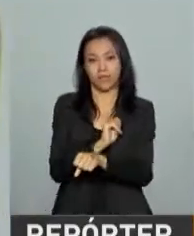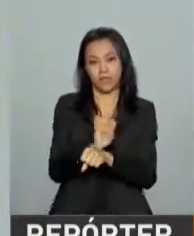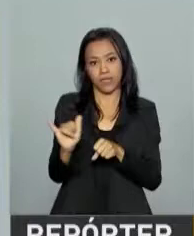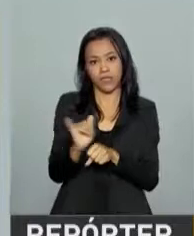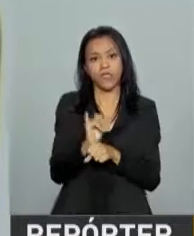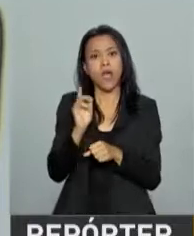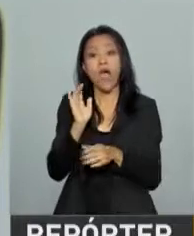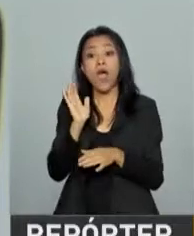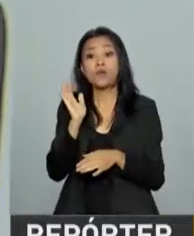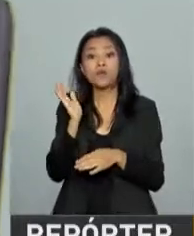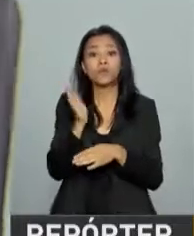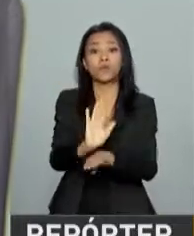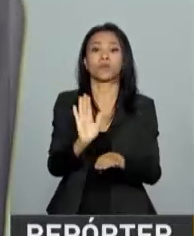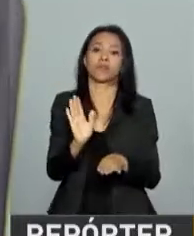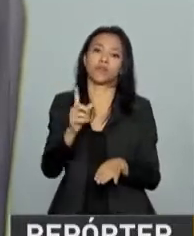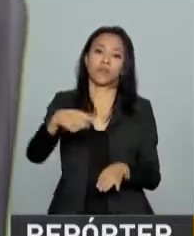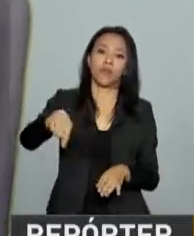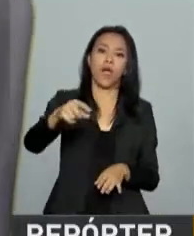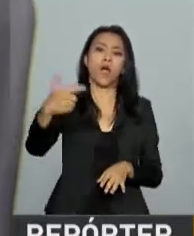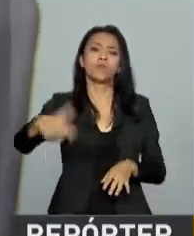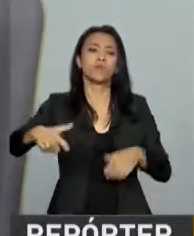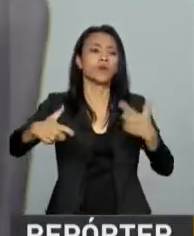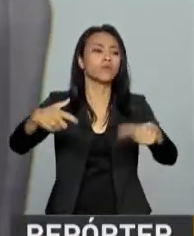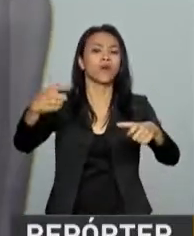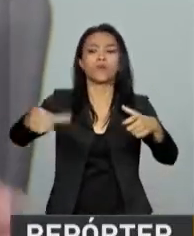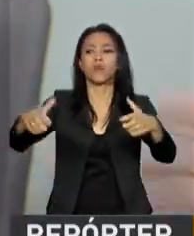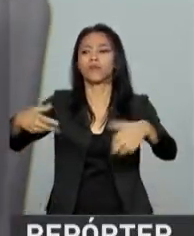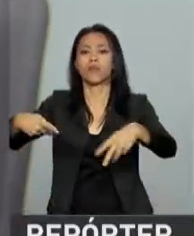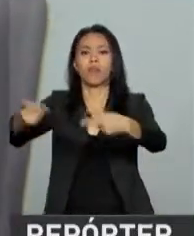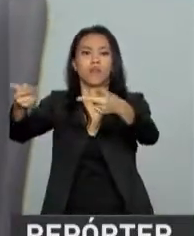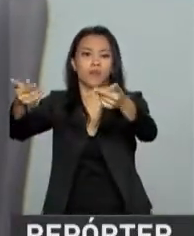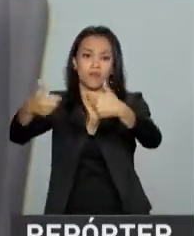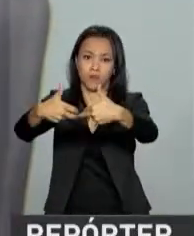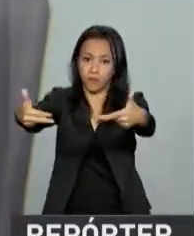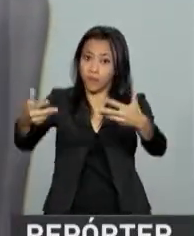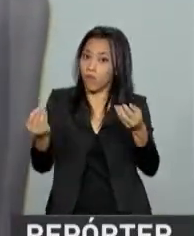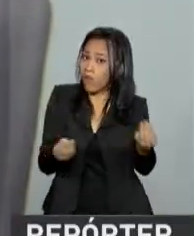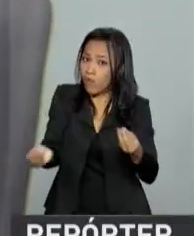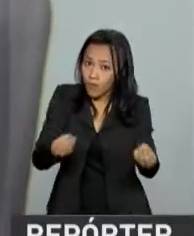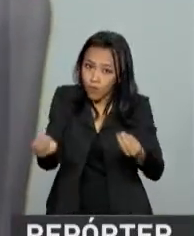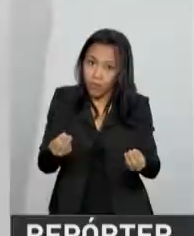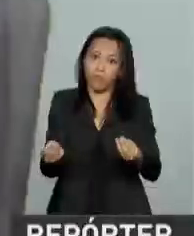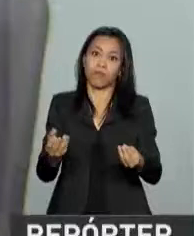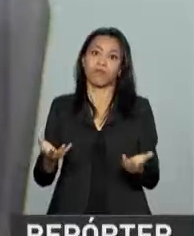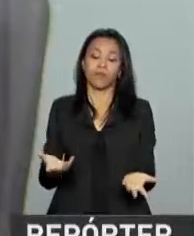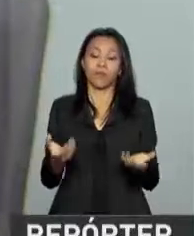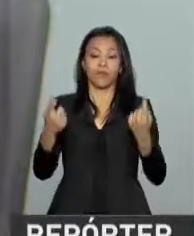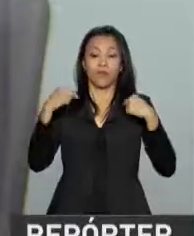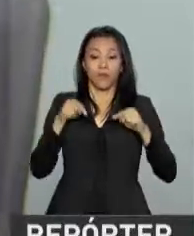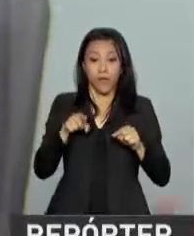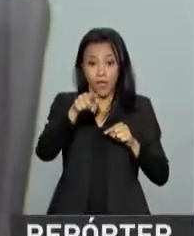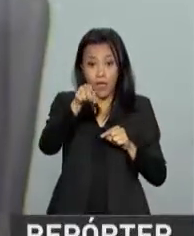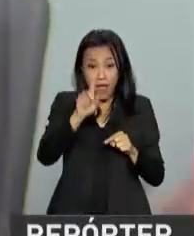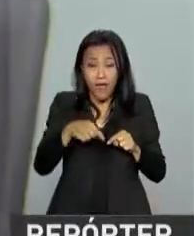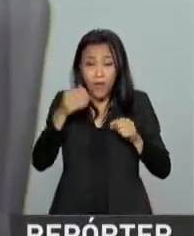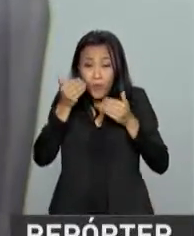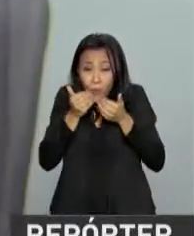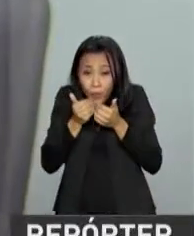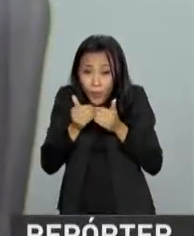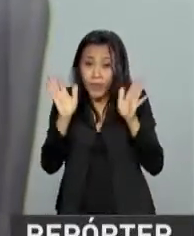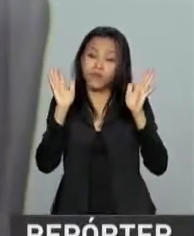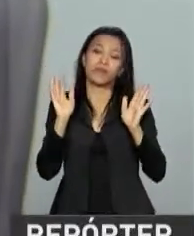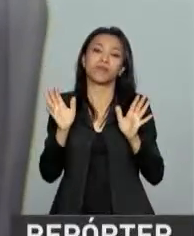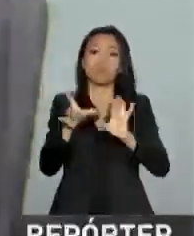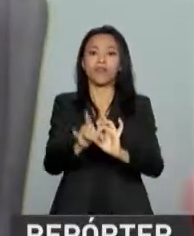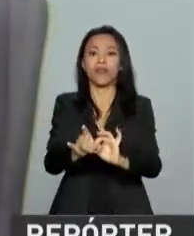de ajudar a definir as coisas mais uma vez sob o olhar da agricultura é uma semente é uma coisa que ficará